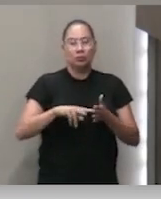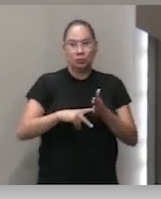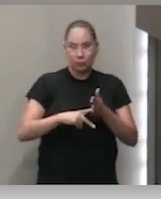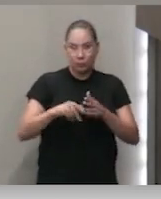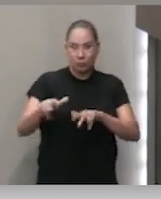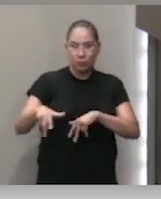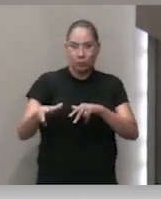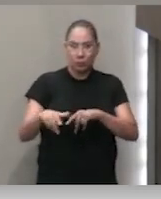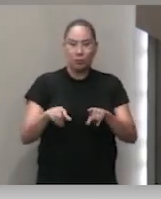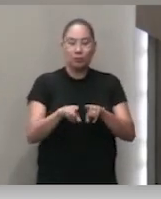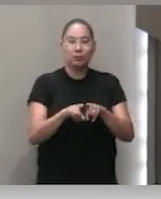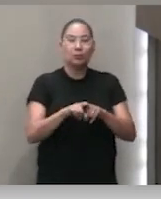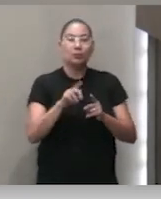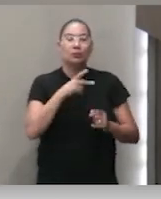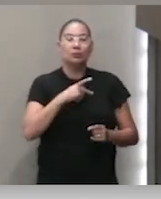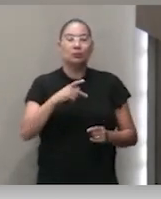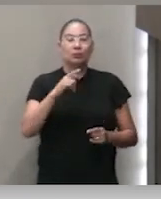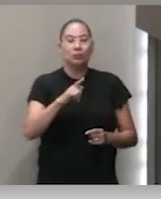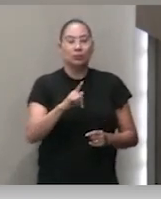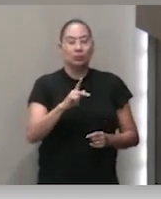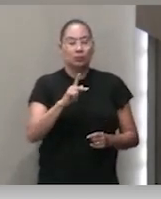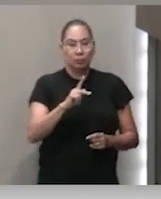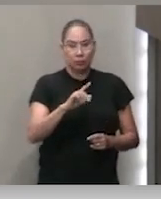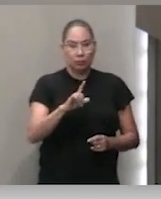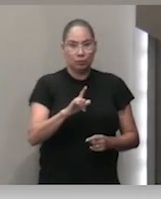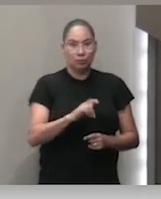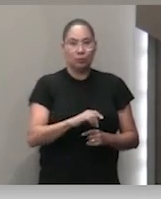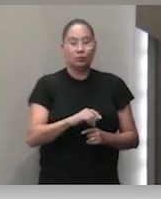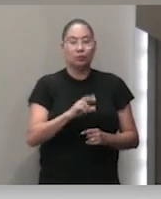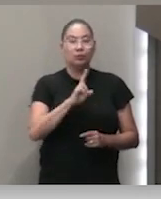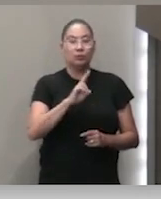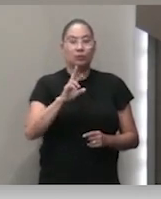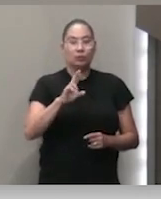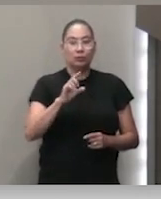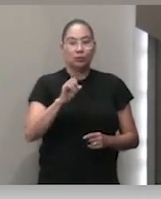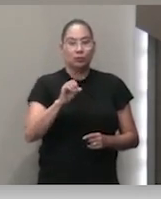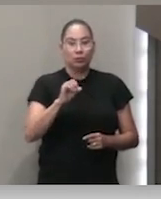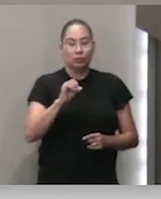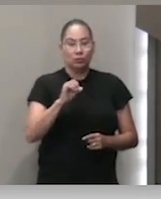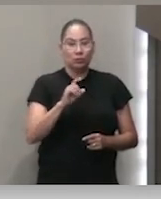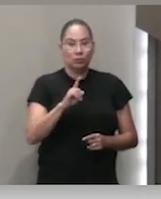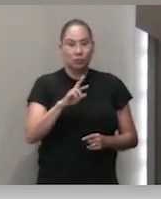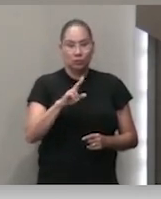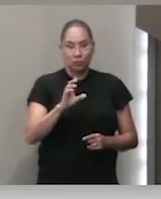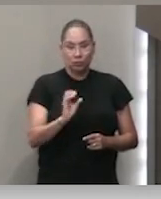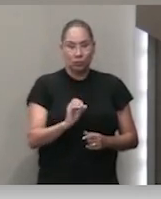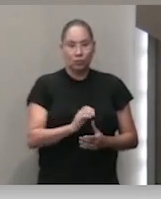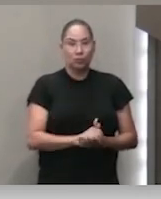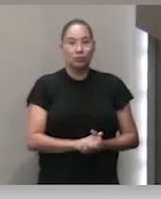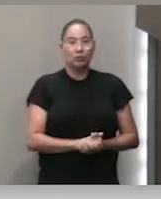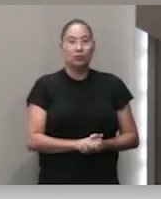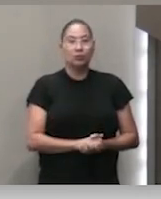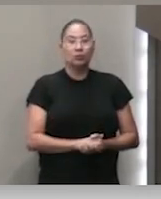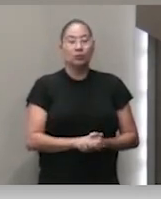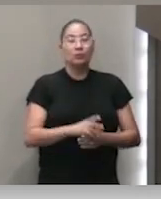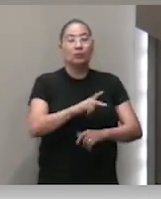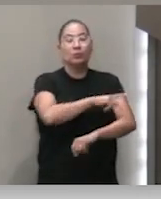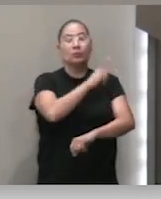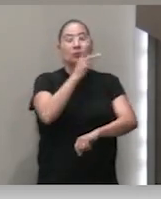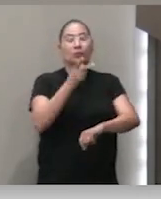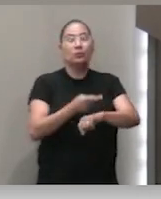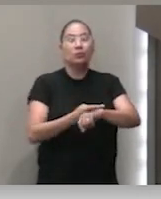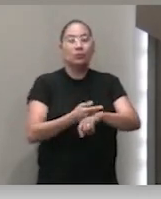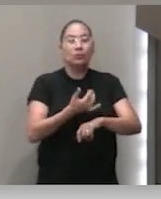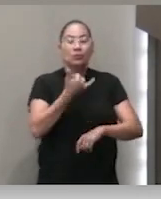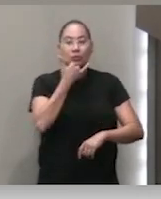do PL, que é o Rodrigo Caraça, nosso amigo de Pontão.